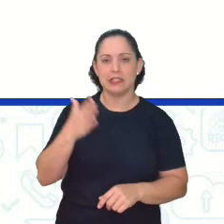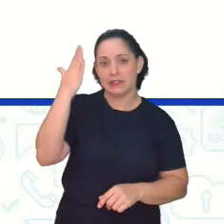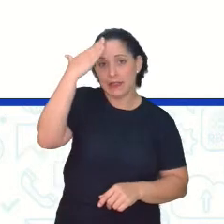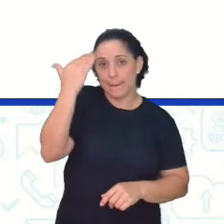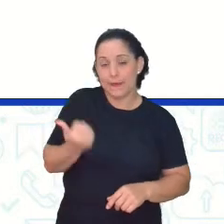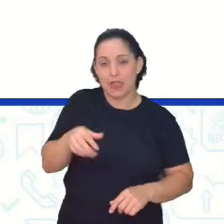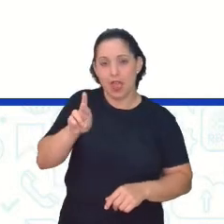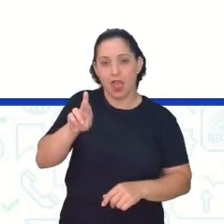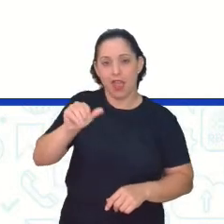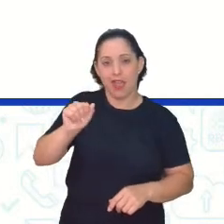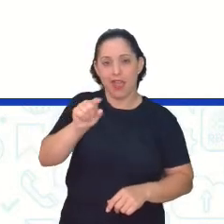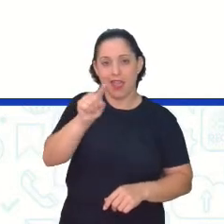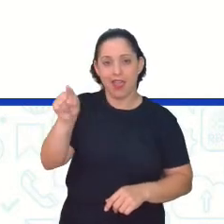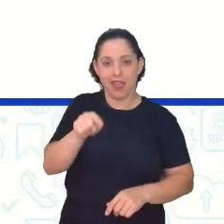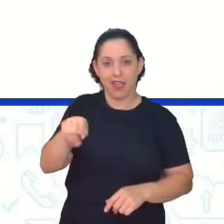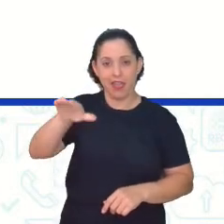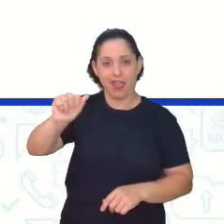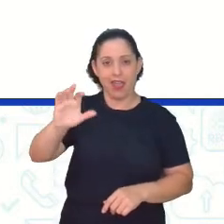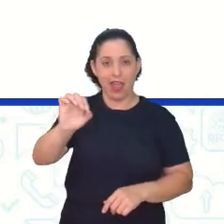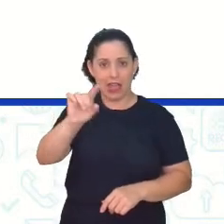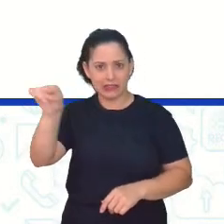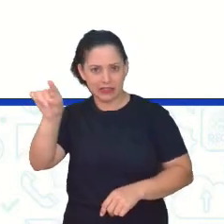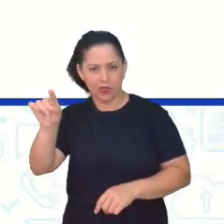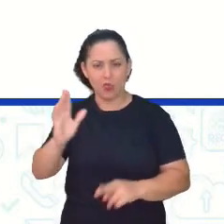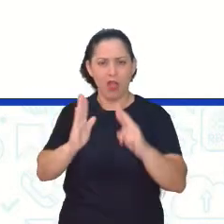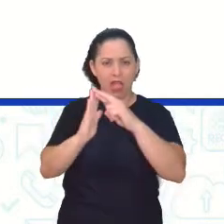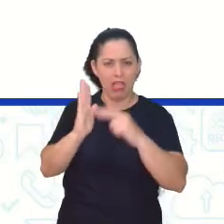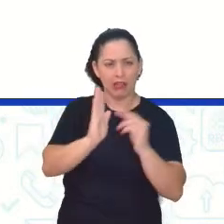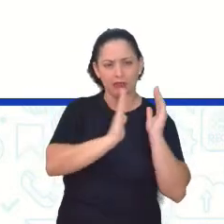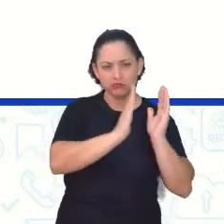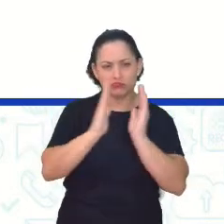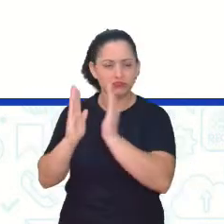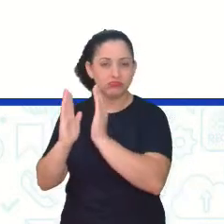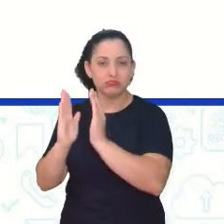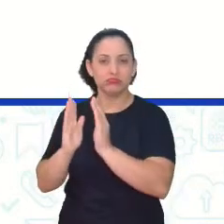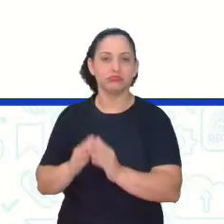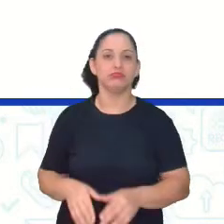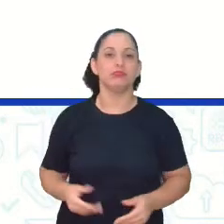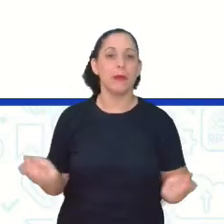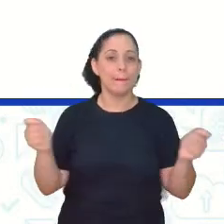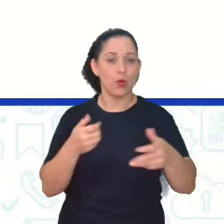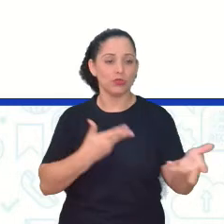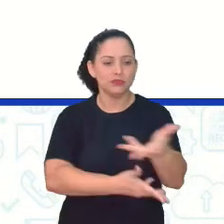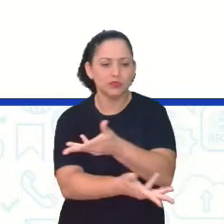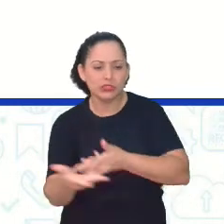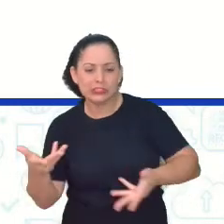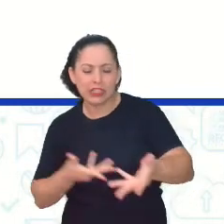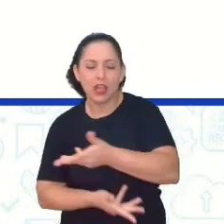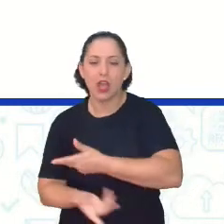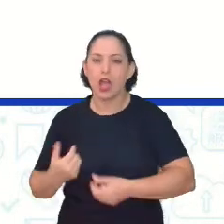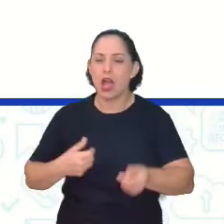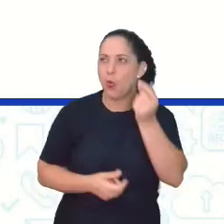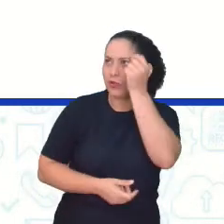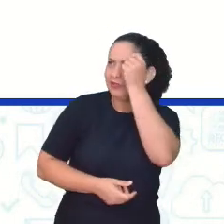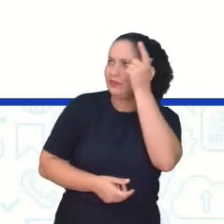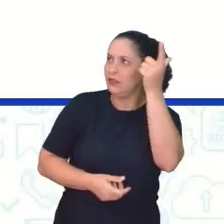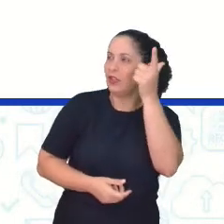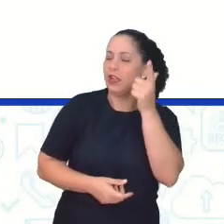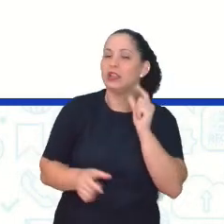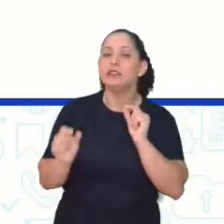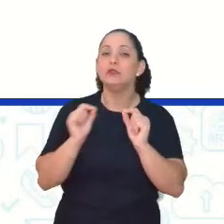razões irredutíveis têm o mesmo valor, certo? Lembre-se, você pode associar qualquer ideia aí de